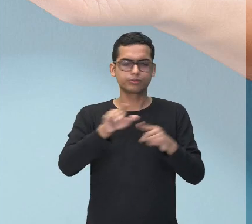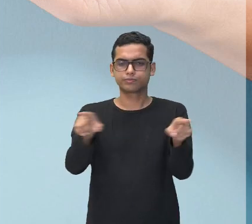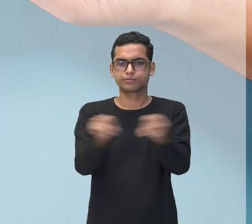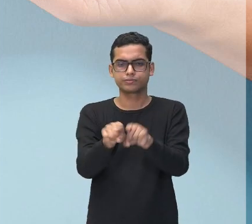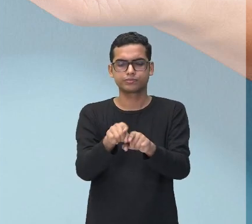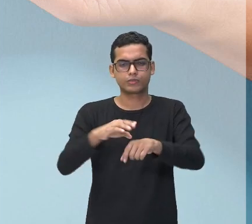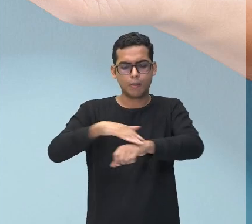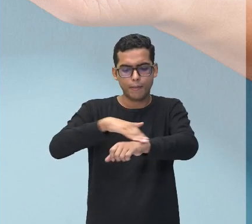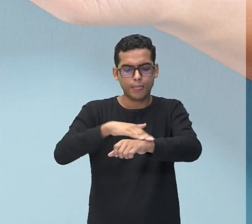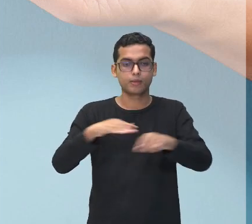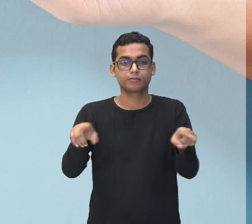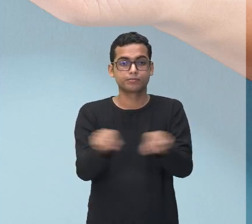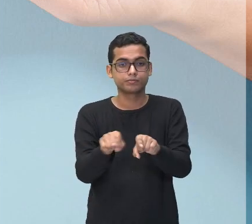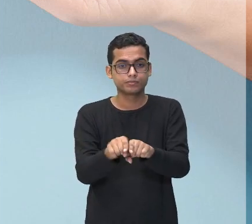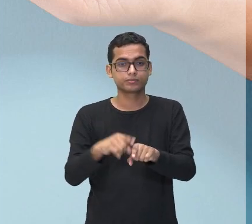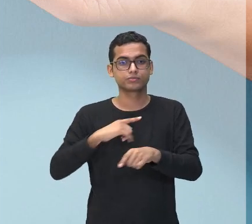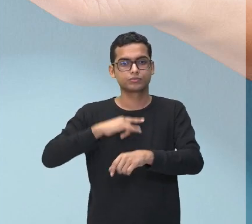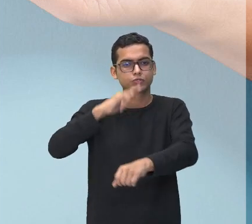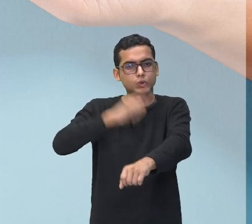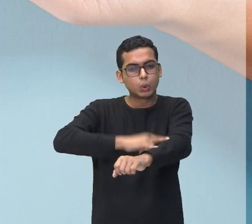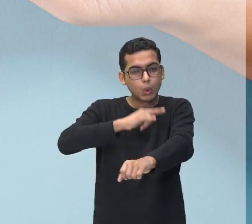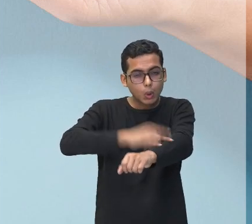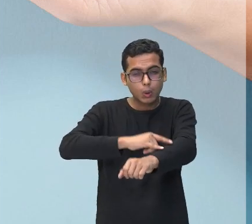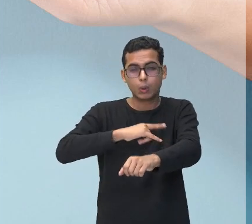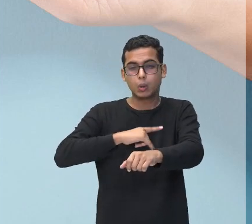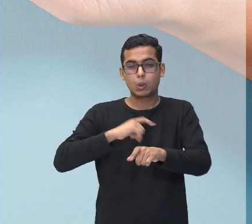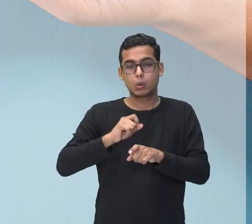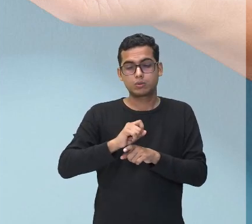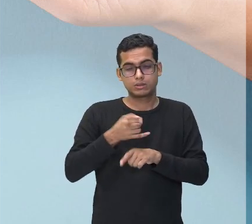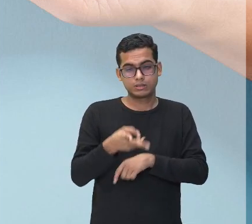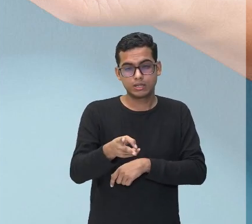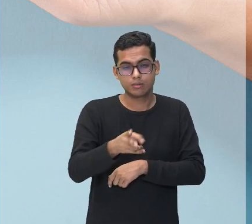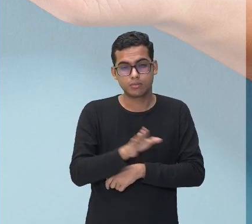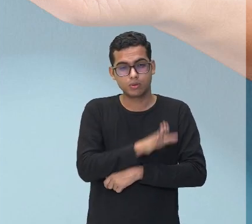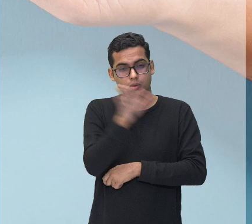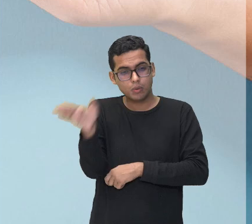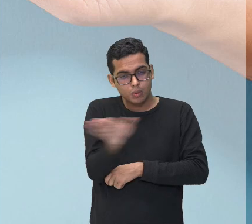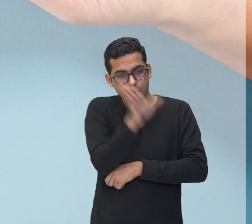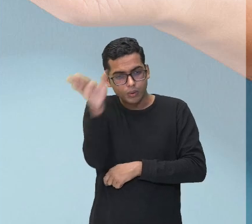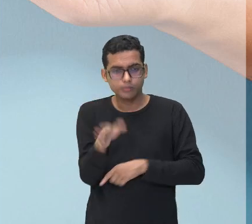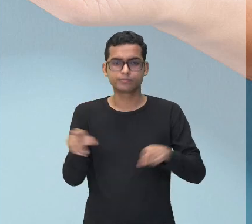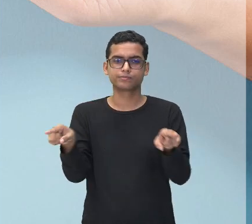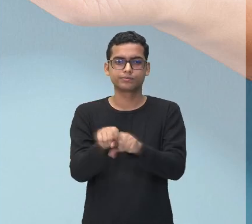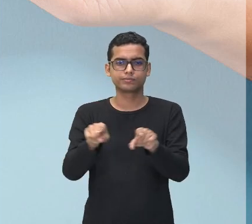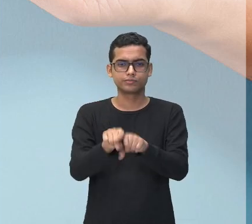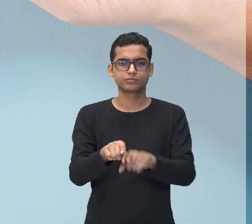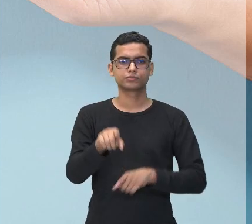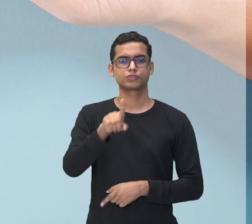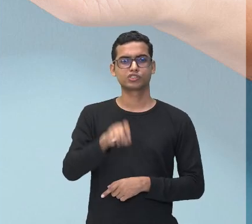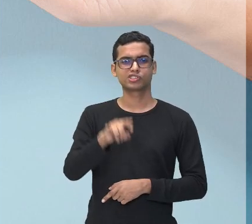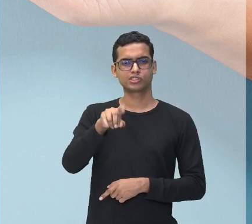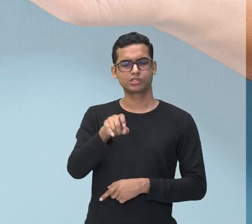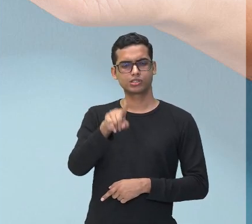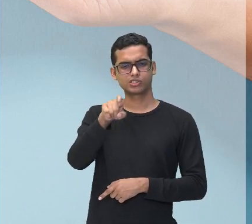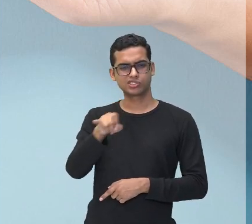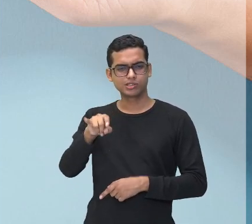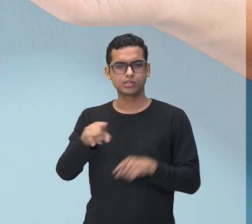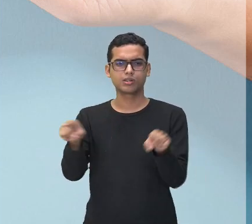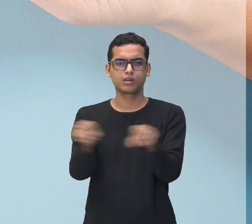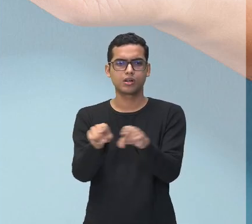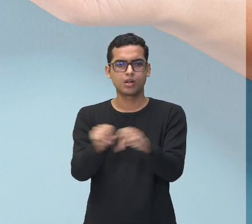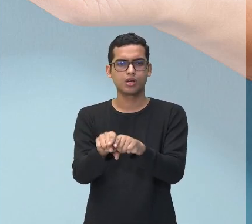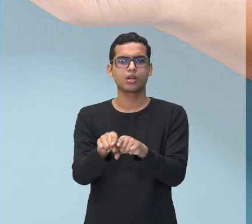embaçada, urina em excesso, parestesias em mãos ou pés, redução de peso não